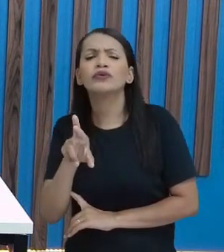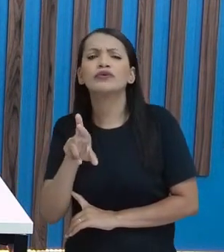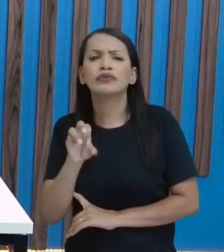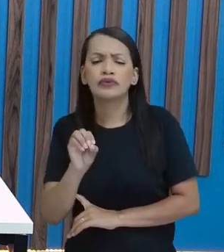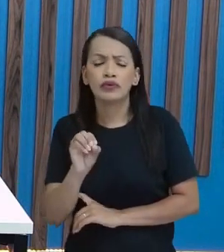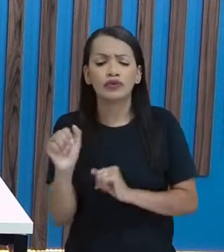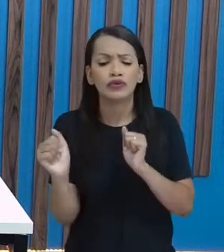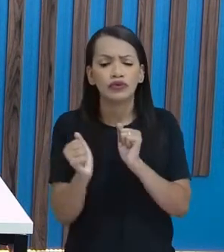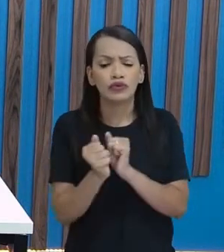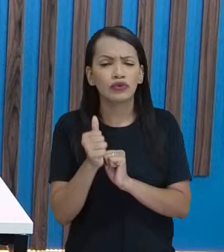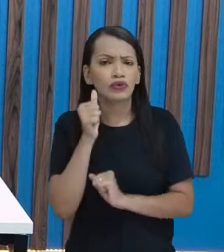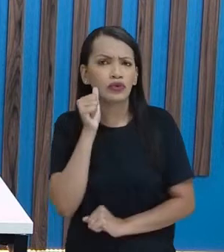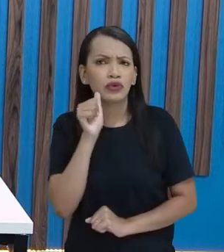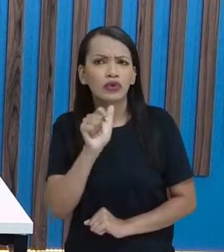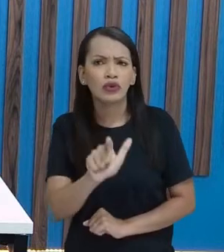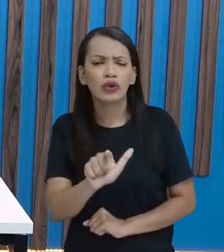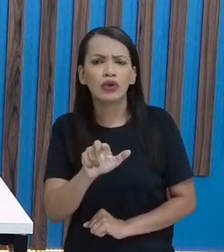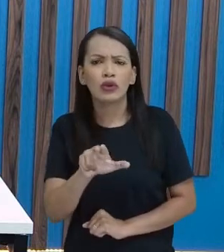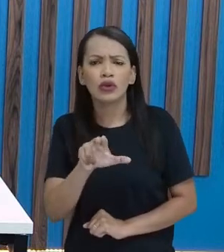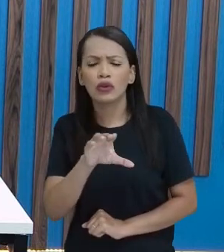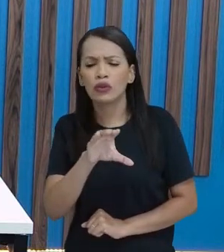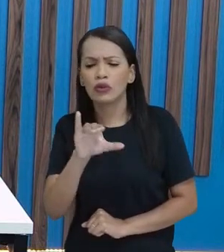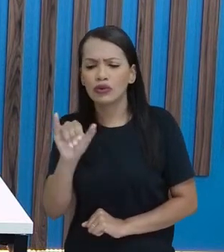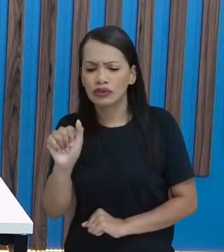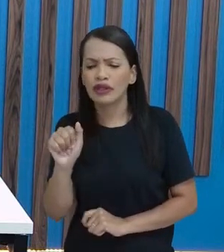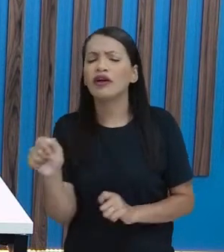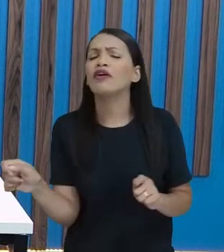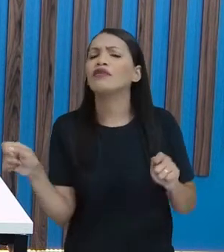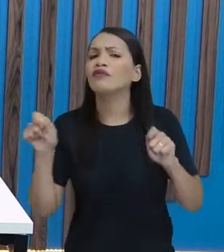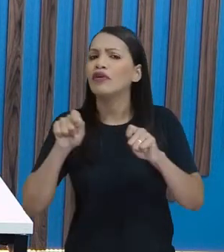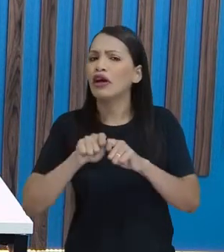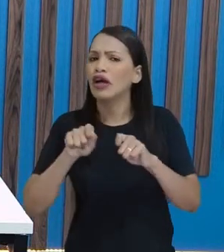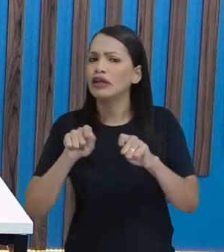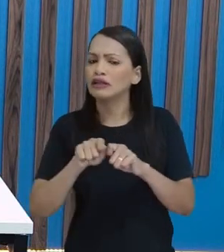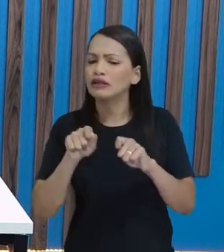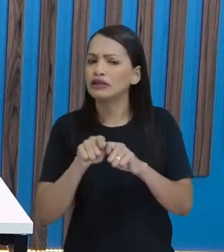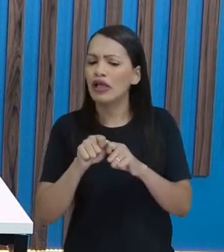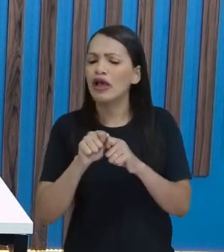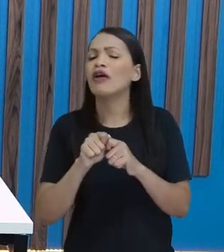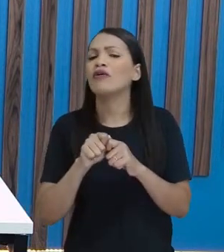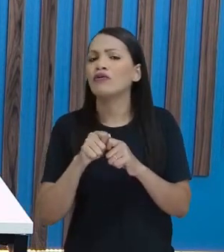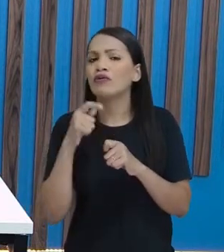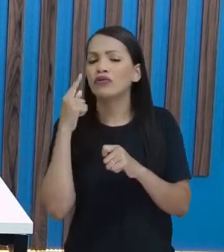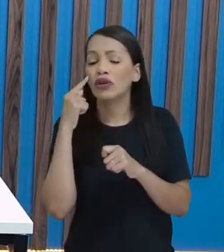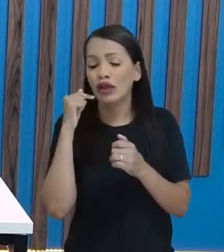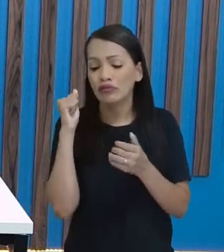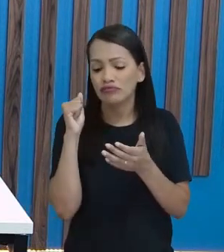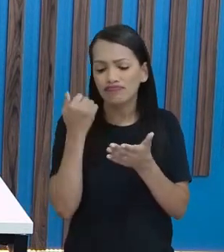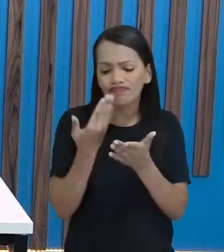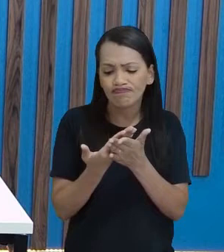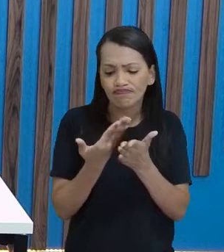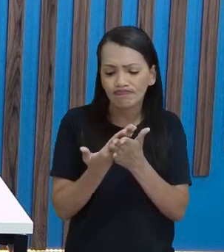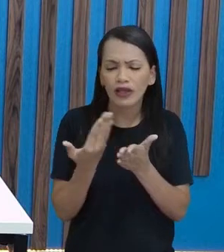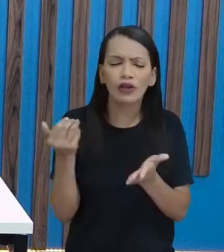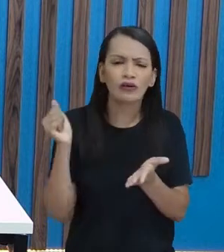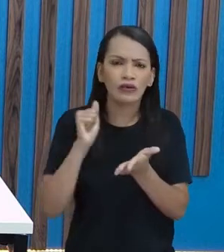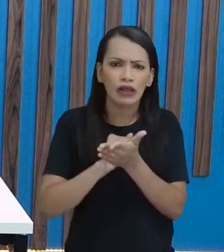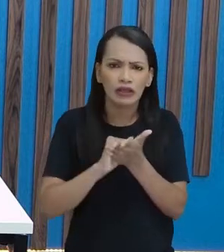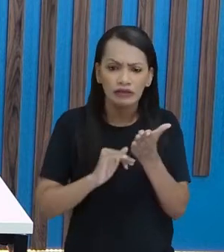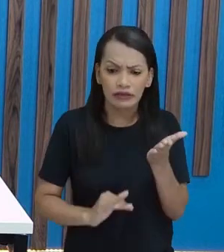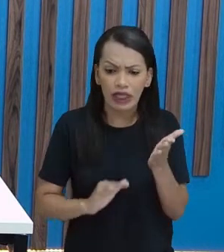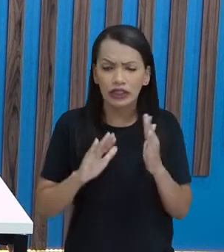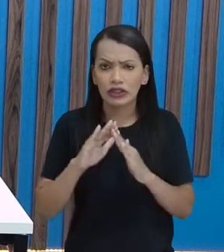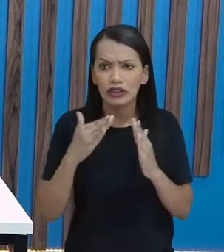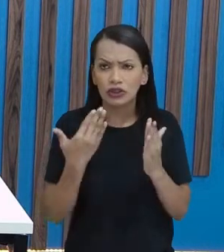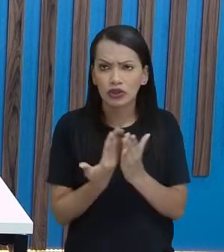arte em grupo. Eles vão fazer trabalho em grupo. Então, o grupo vai ser o quê? Junto com Pedro e com Lúcia. Vejam